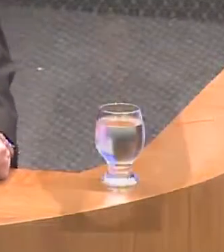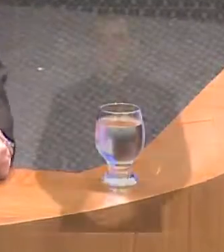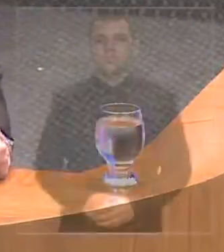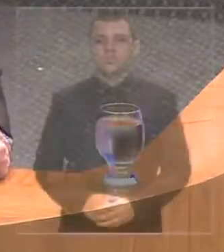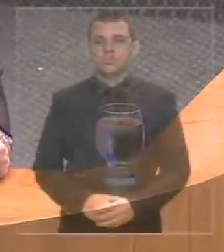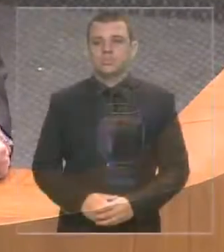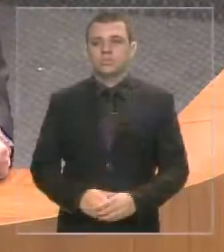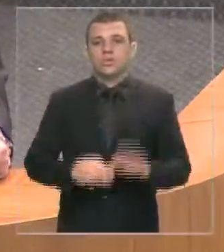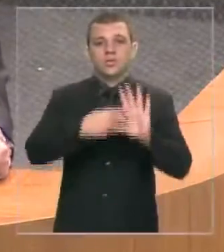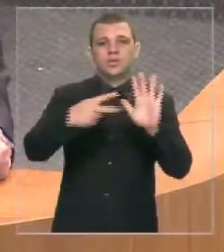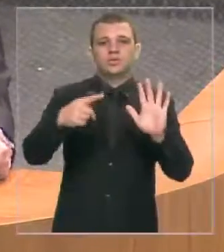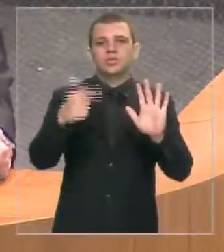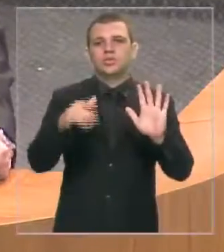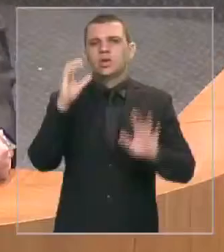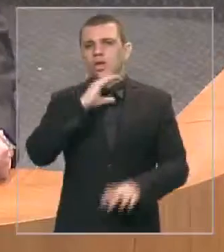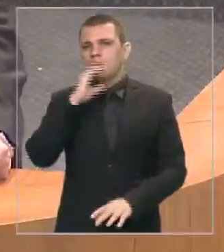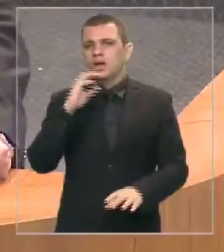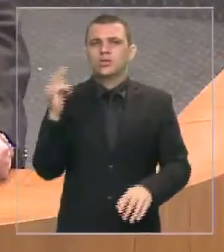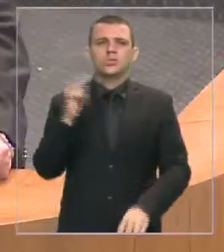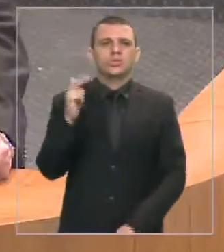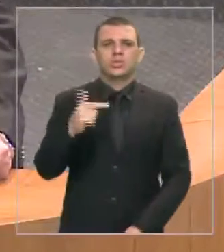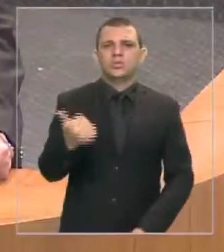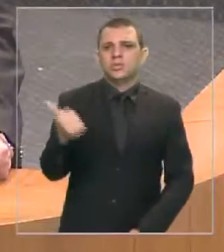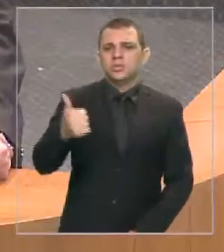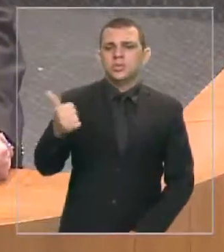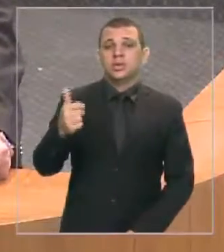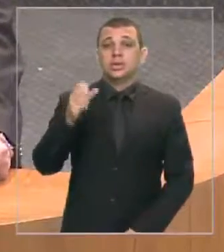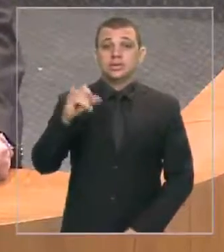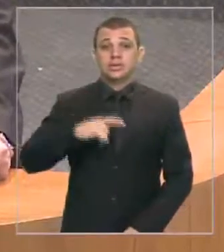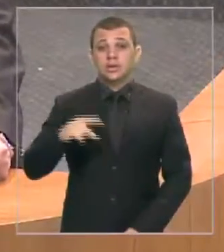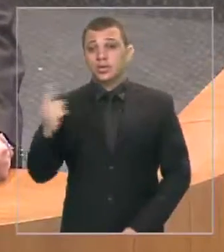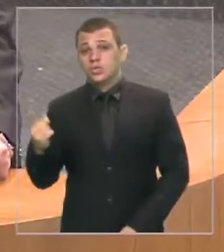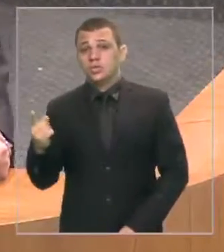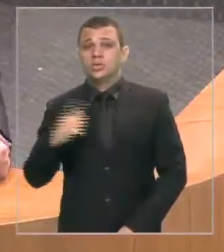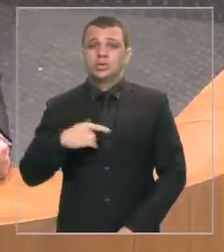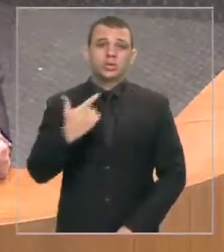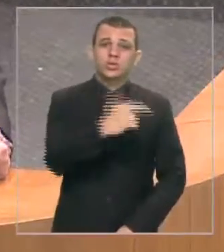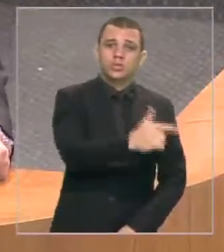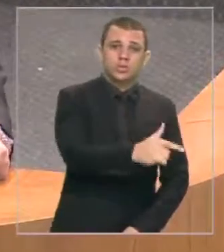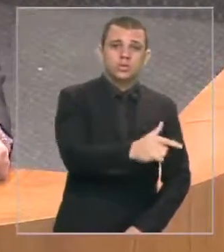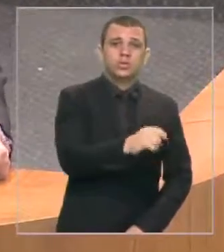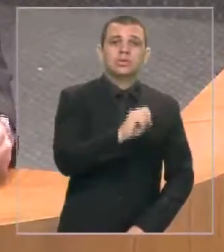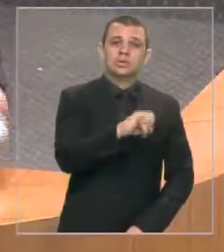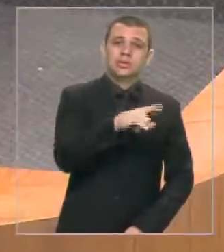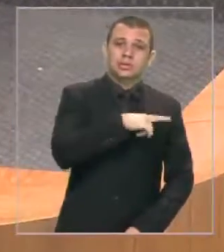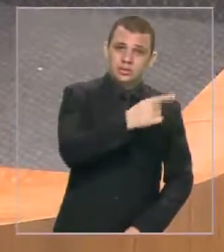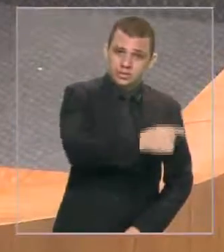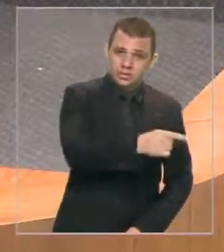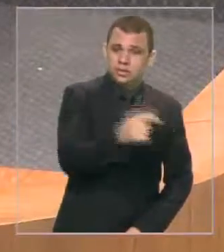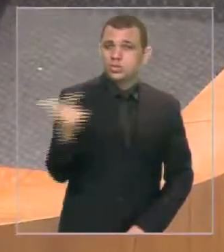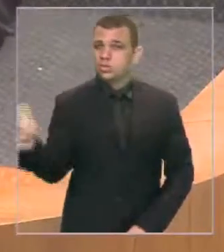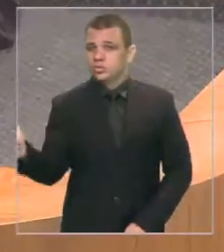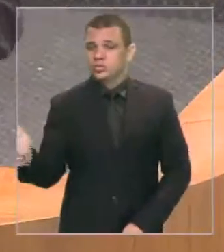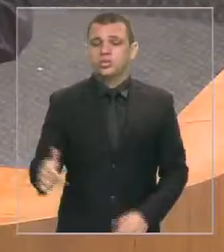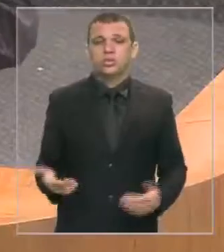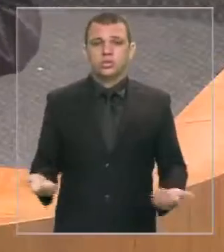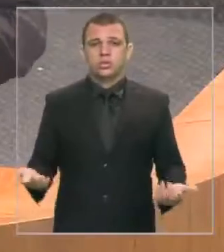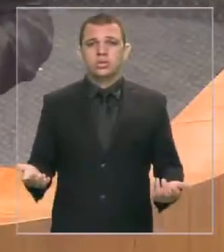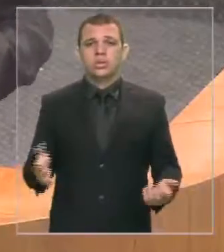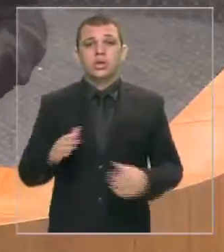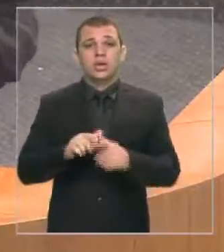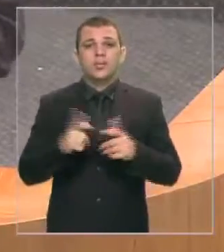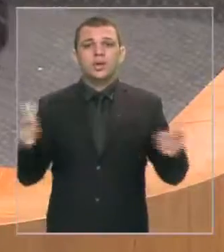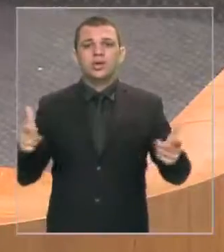prioridade. E, na maioria dos casos, não tem nenhuma dessas duas. Mas eu trouxe aqui,